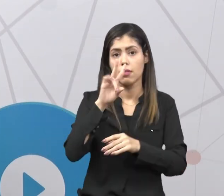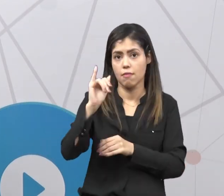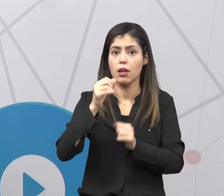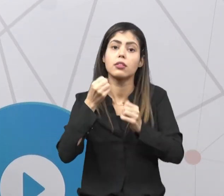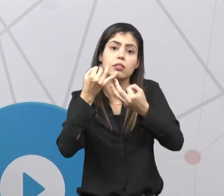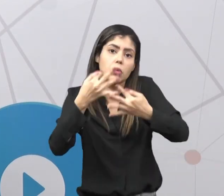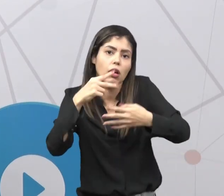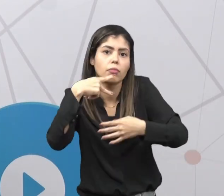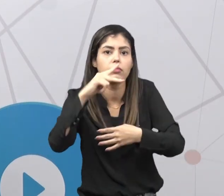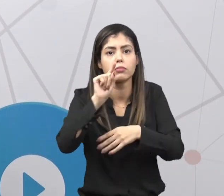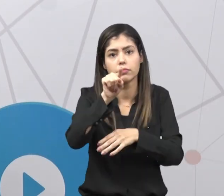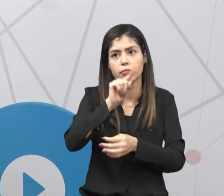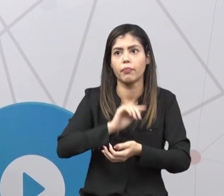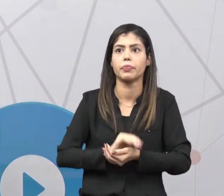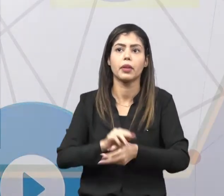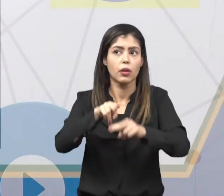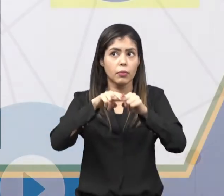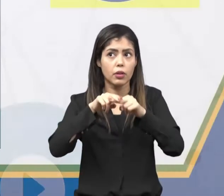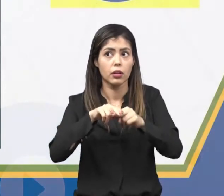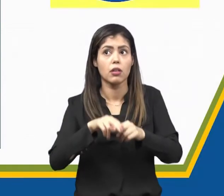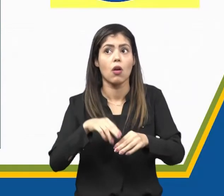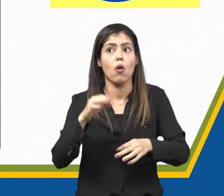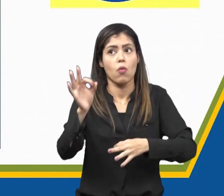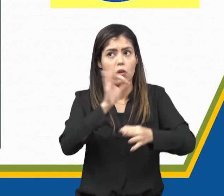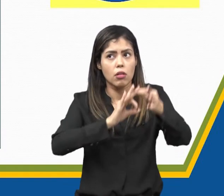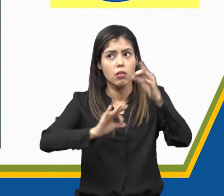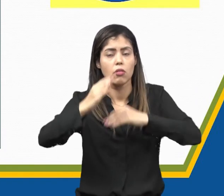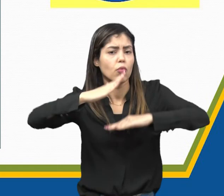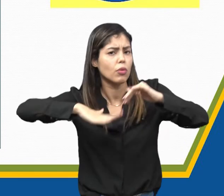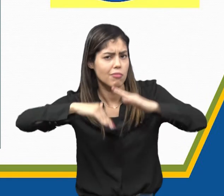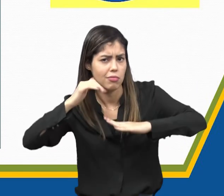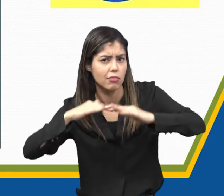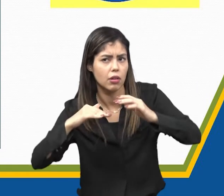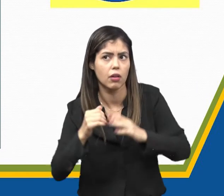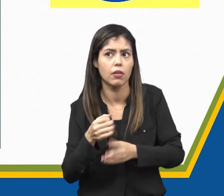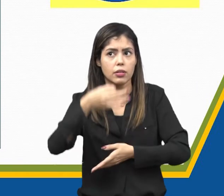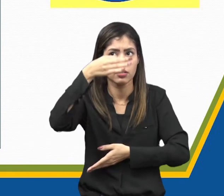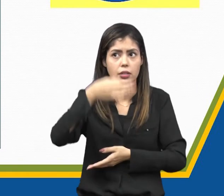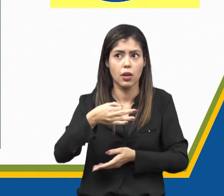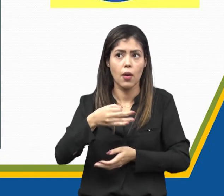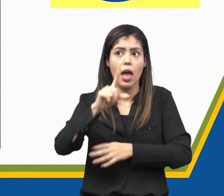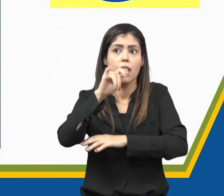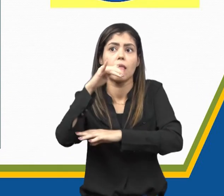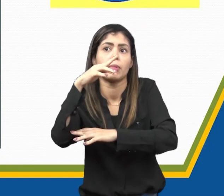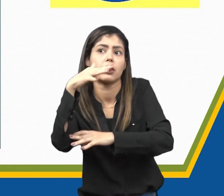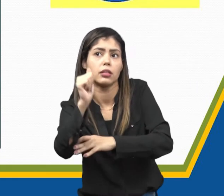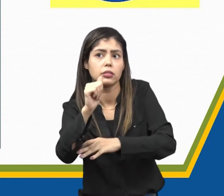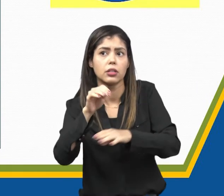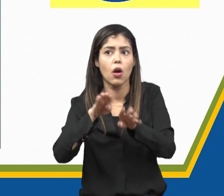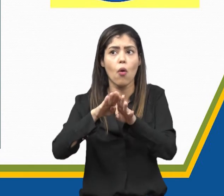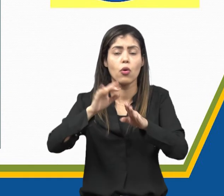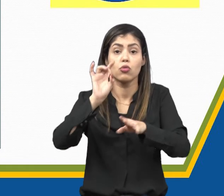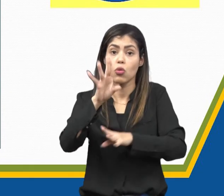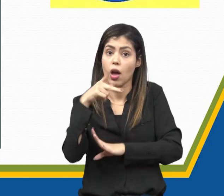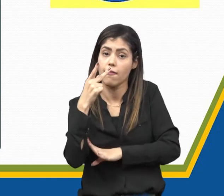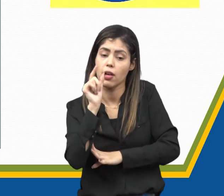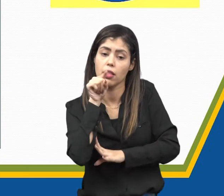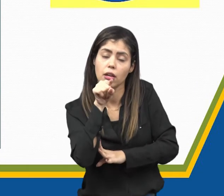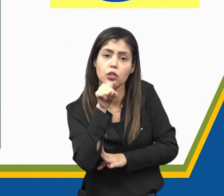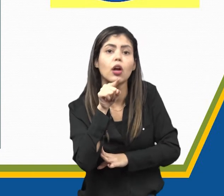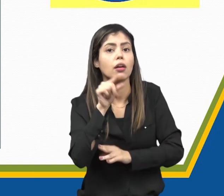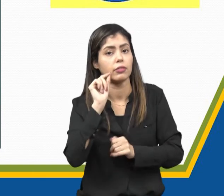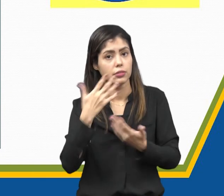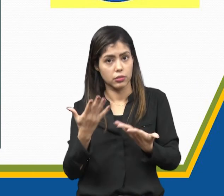tá bom? Por isso que já tem, orientação de um profissional, especificidades, limitações. Só quem vai conseguir falar sobre